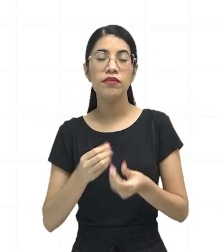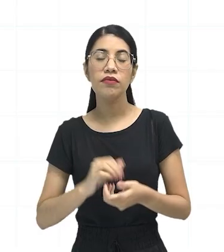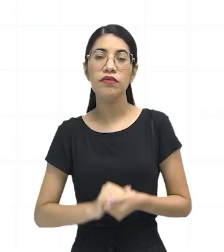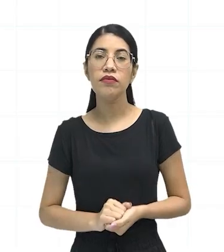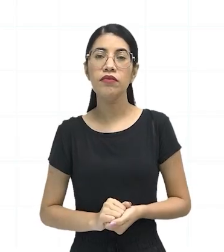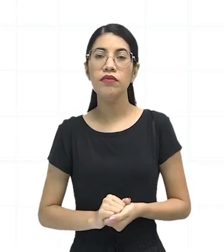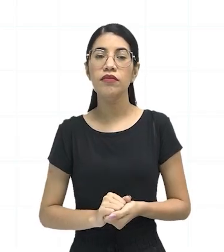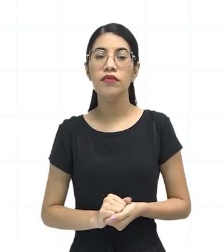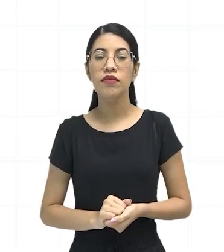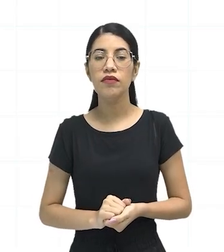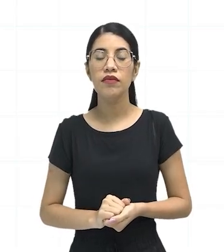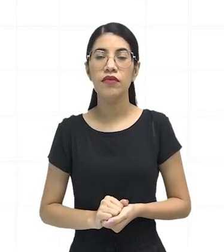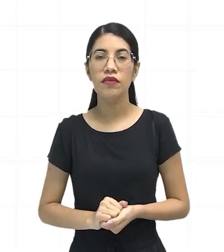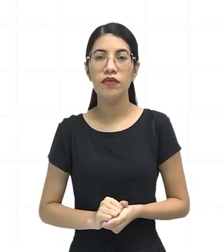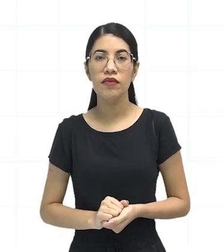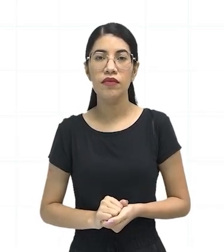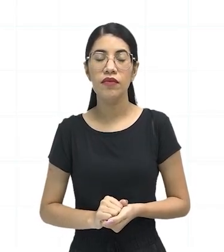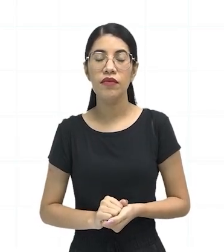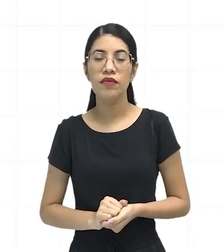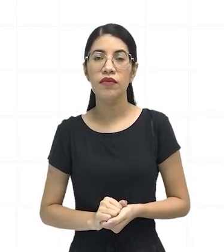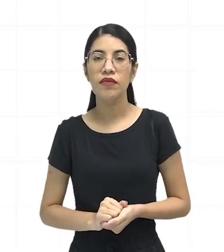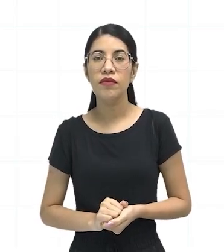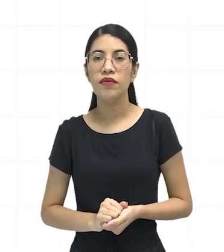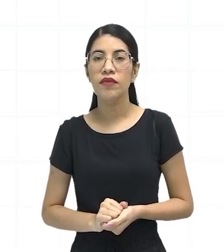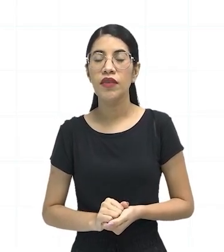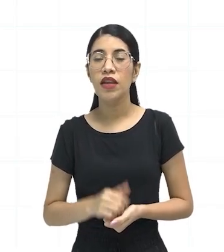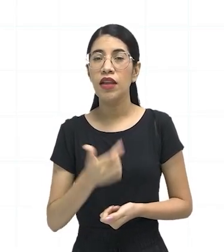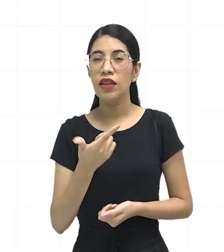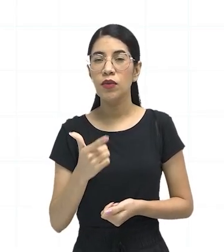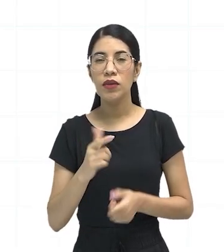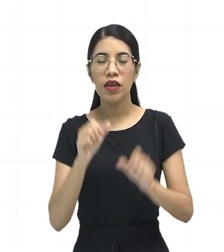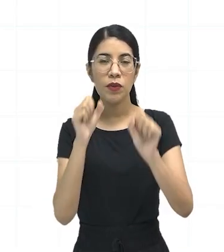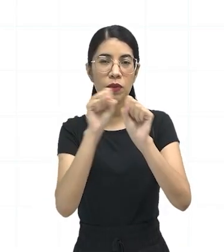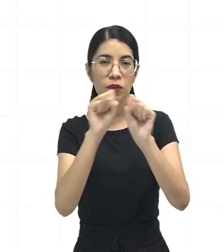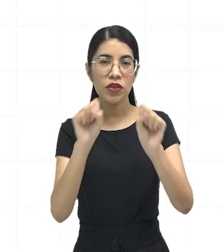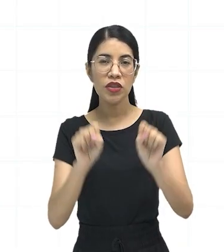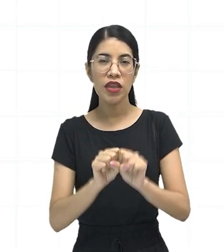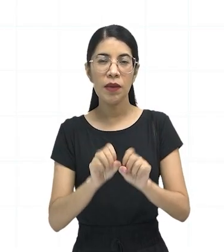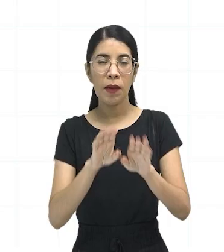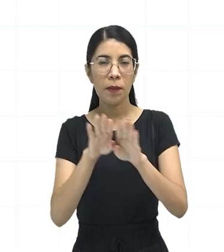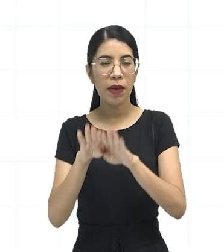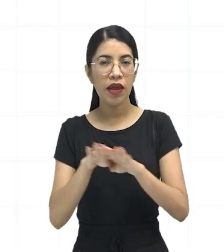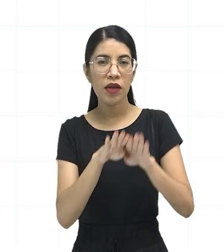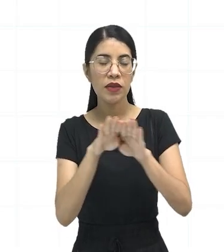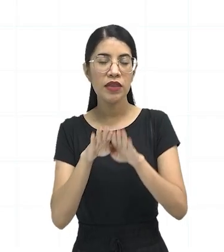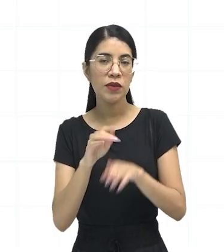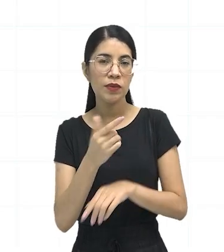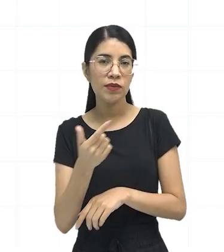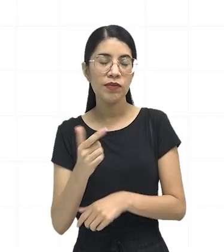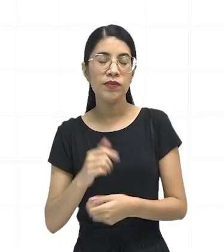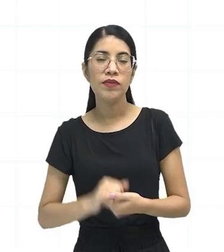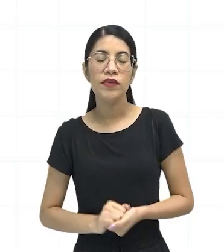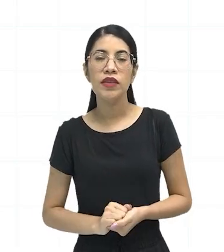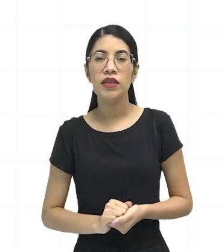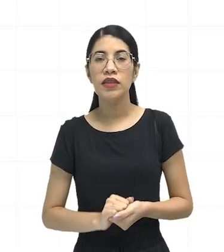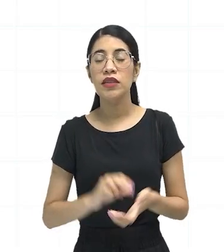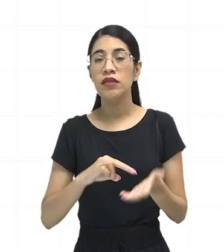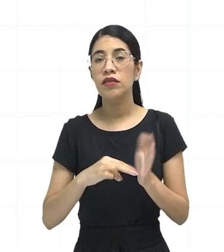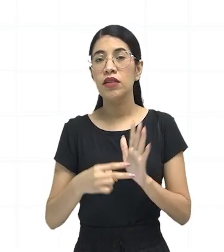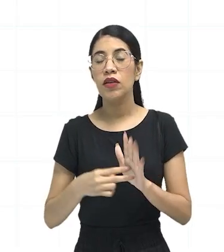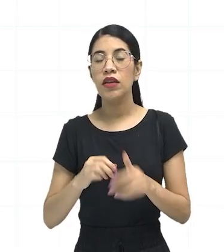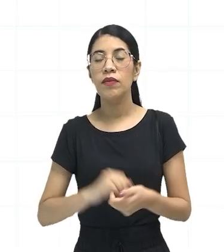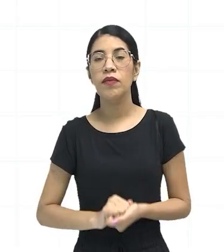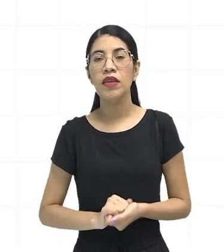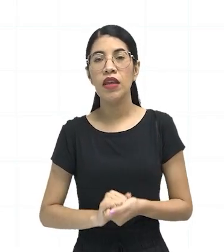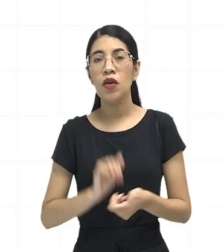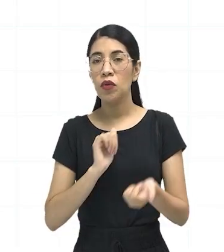Primeiro, a ausência de sistematização e padronização, ou seja, quando você escolhe